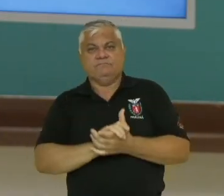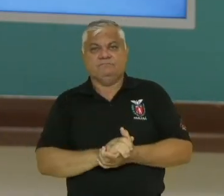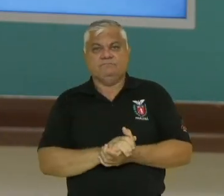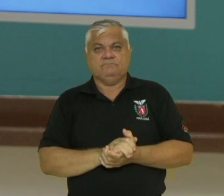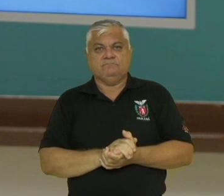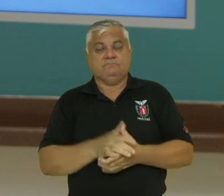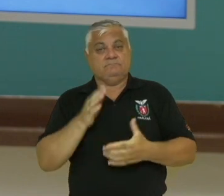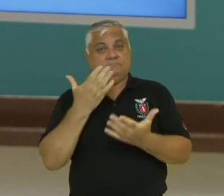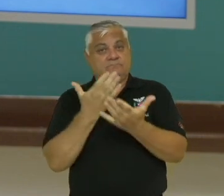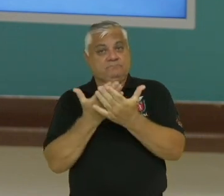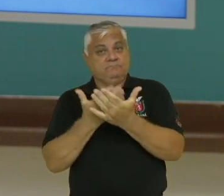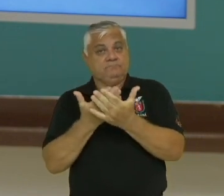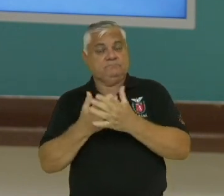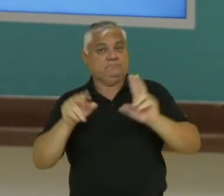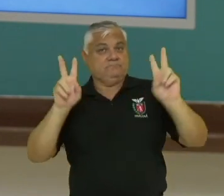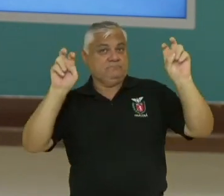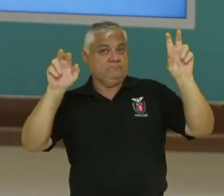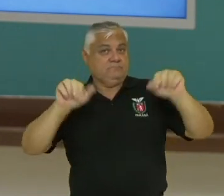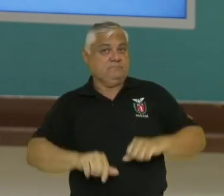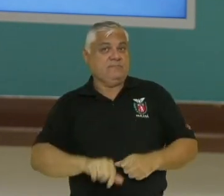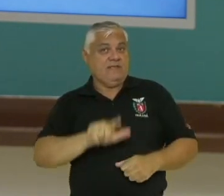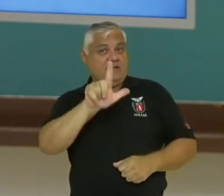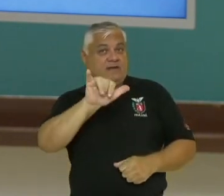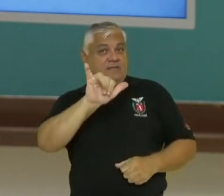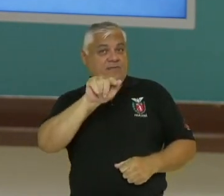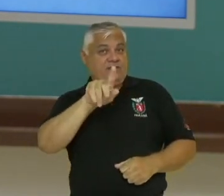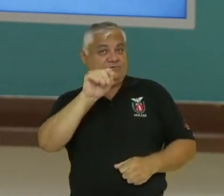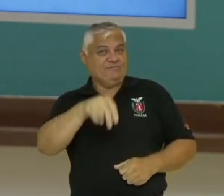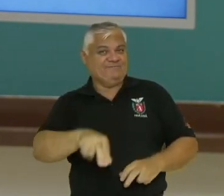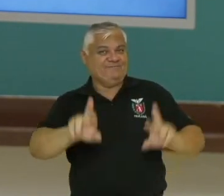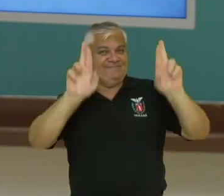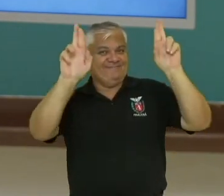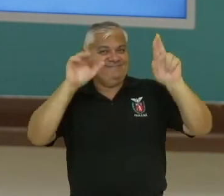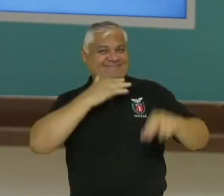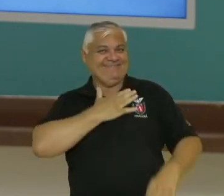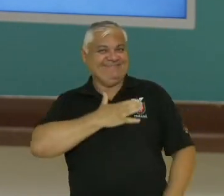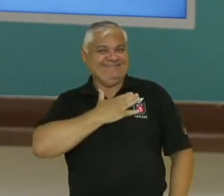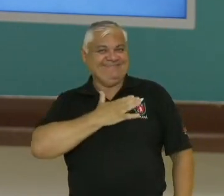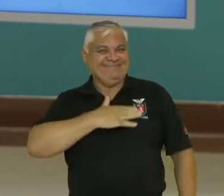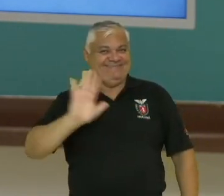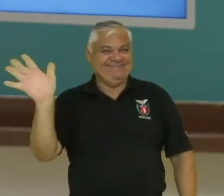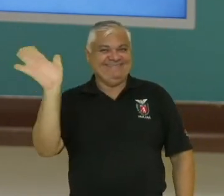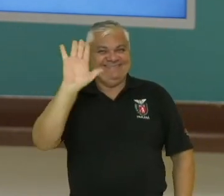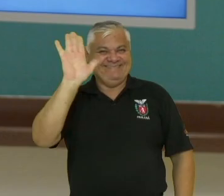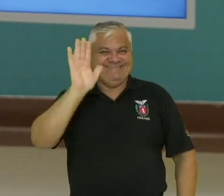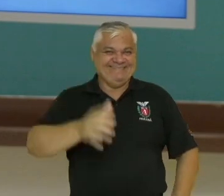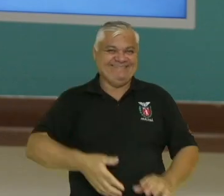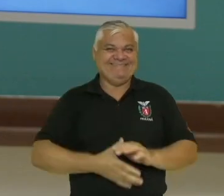Nessa aula, nós falamos sobre os lipídios. Espero que vocês tenham gostado e até breve.